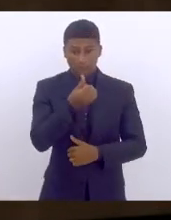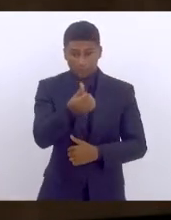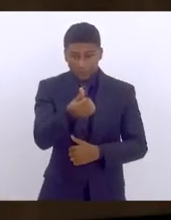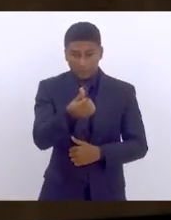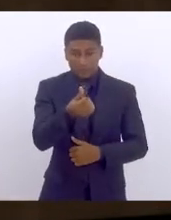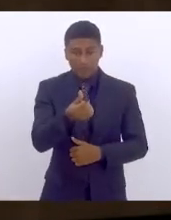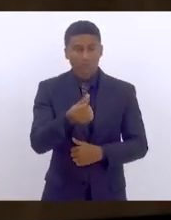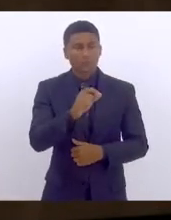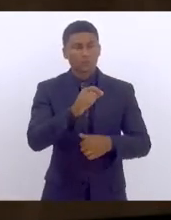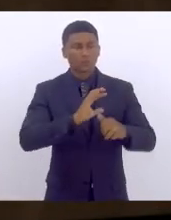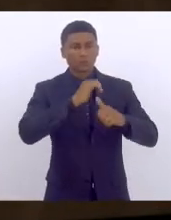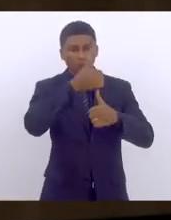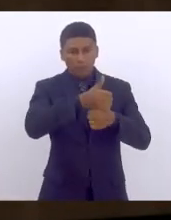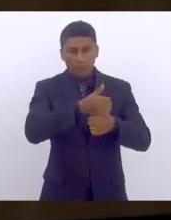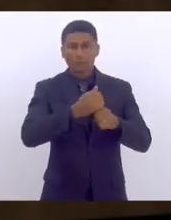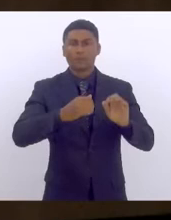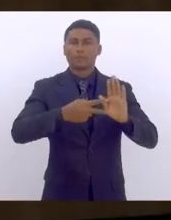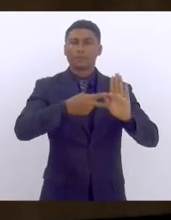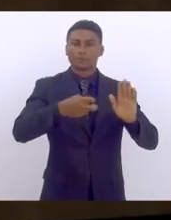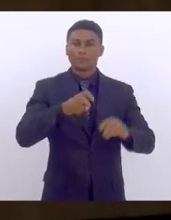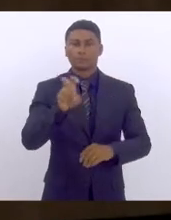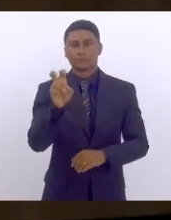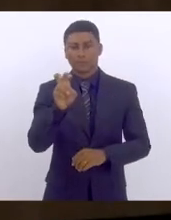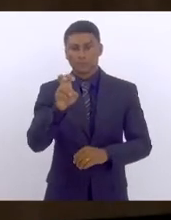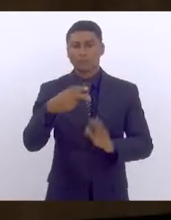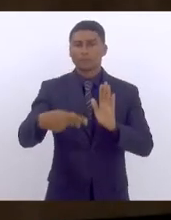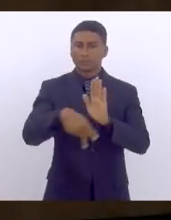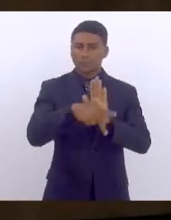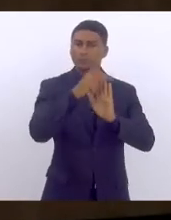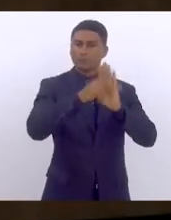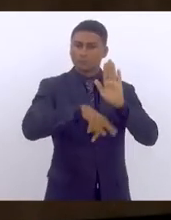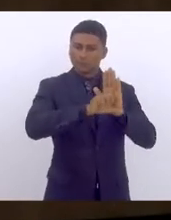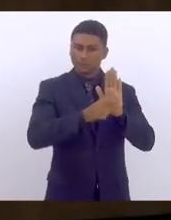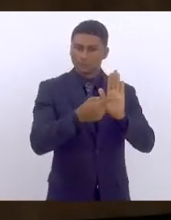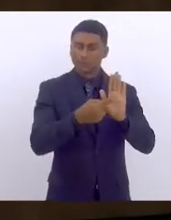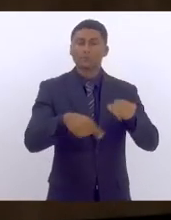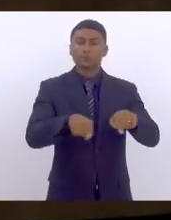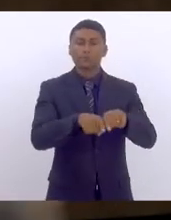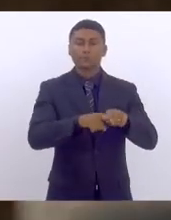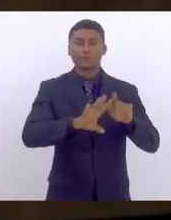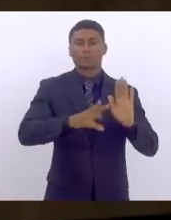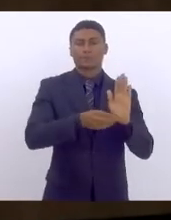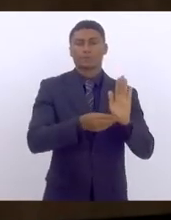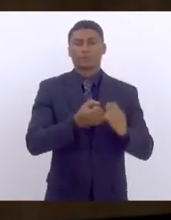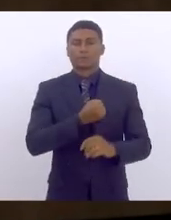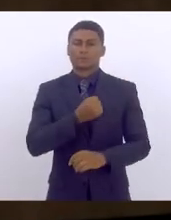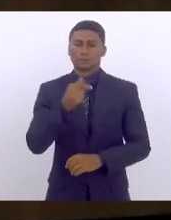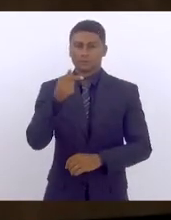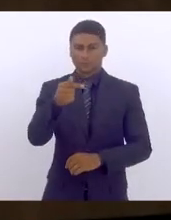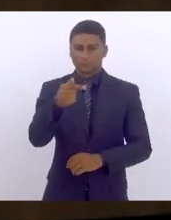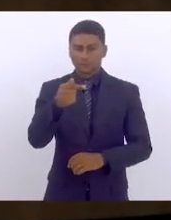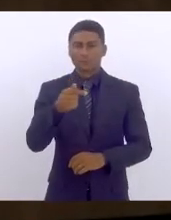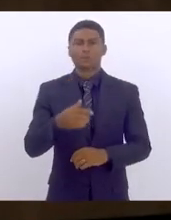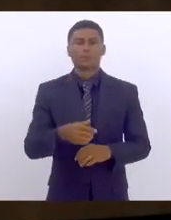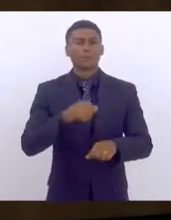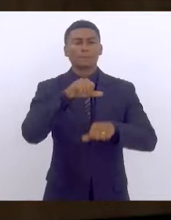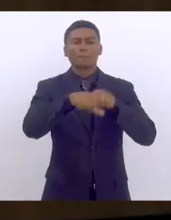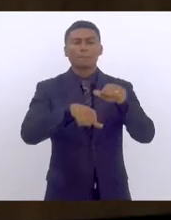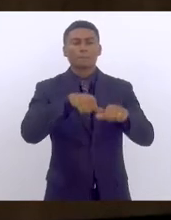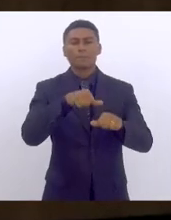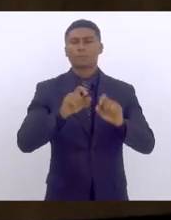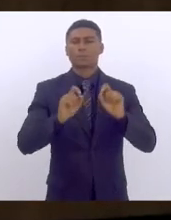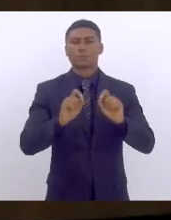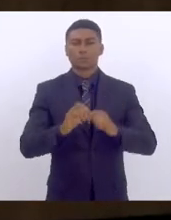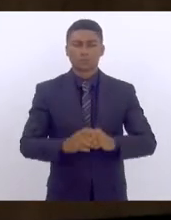que suprime o artigo 5º. Do projeto de lei, e emenda modificativa 7, que modifica